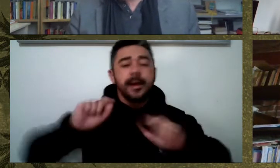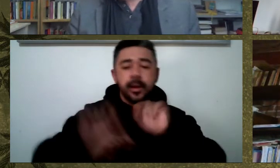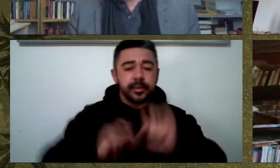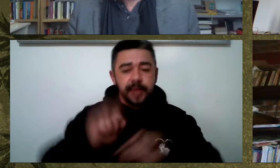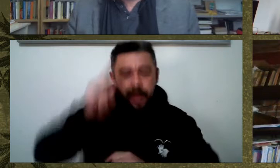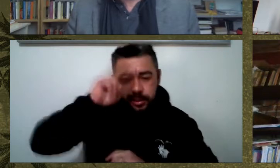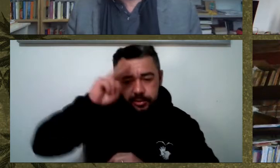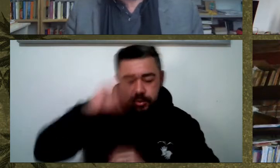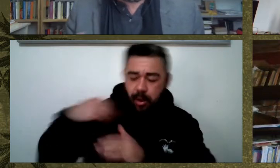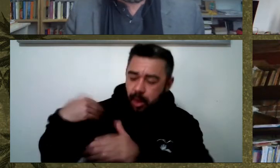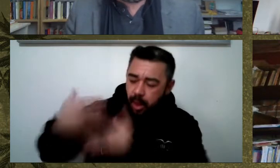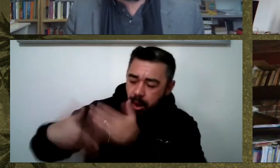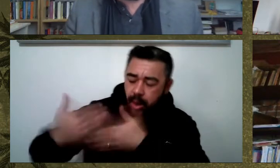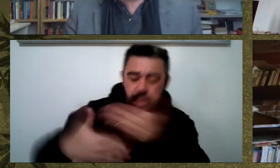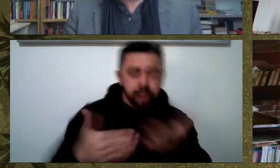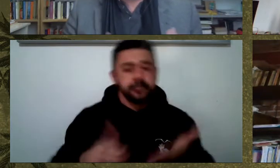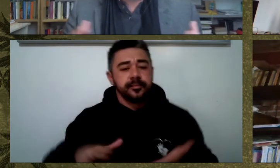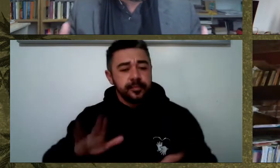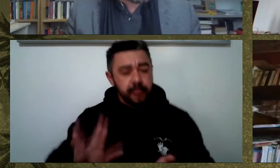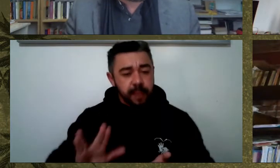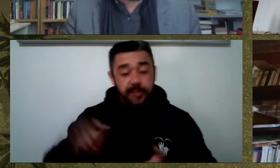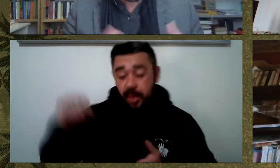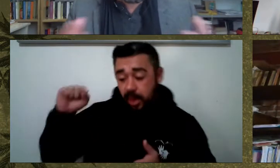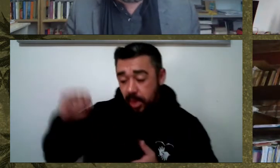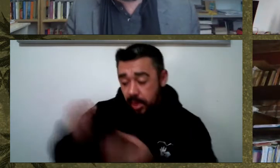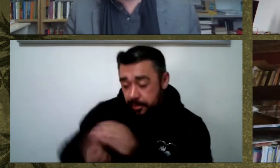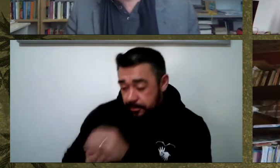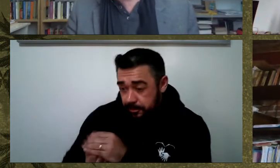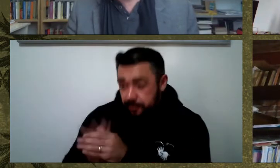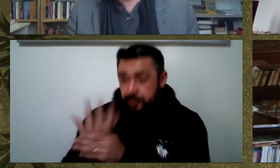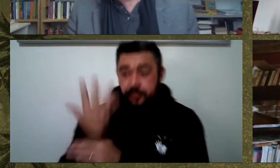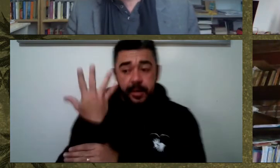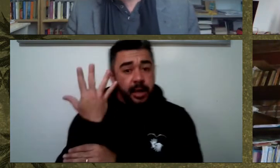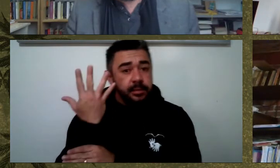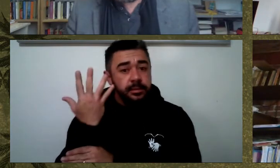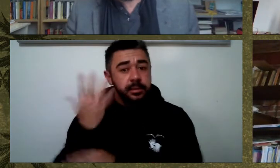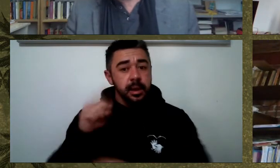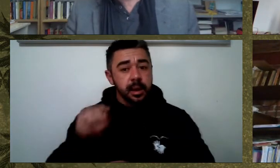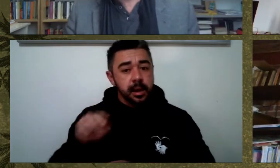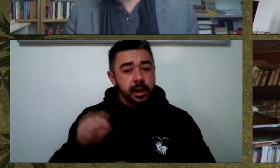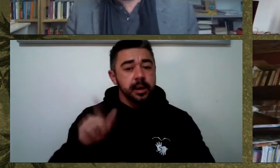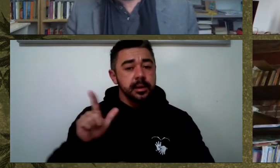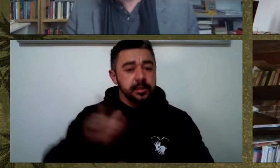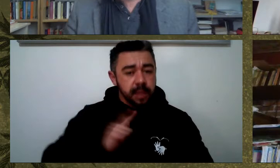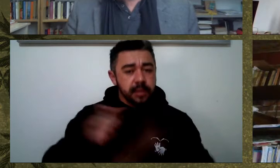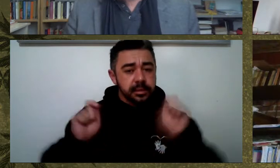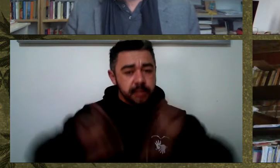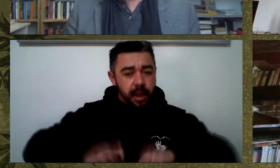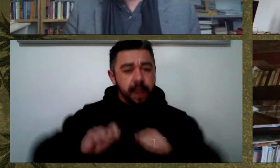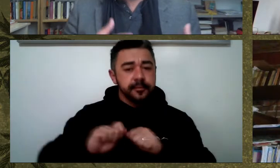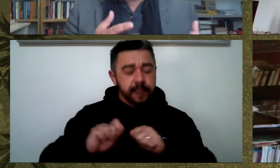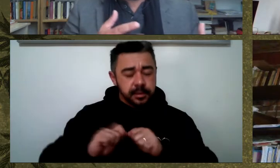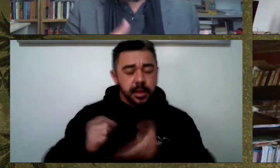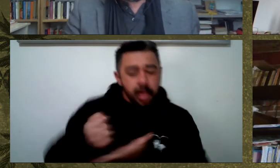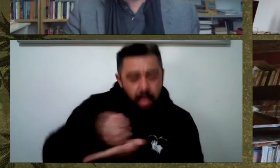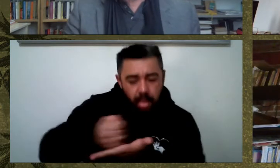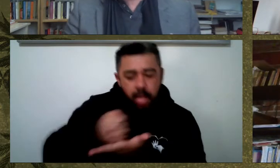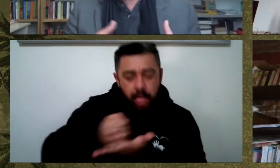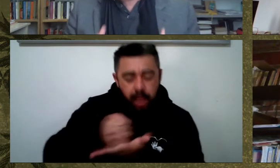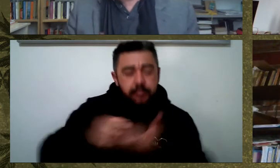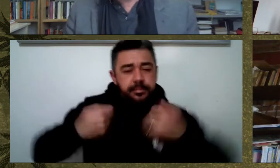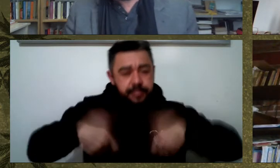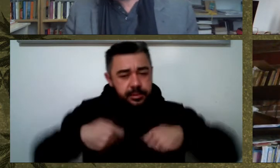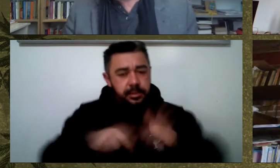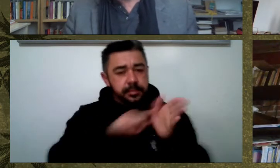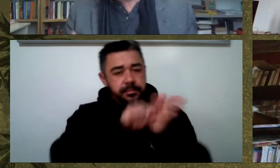cannabis, e de como essa planta, que tem toda uma farmacopeia própria, singular, precisa ser